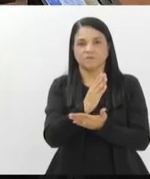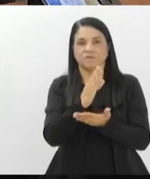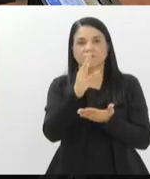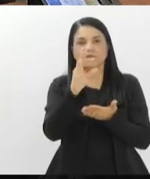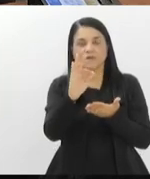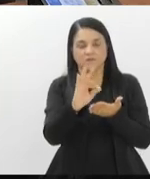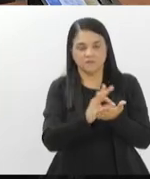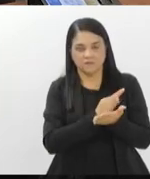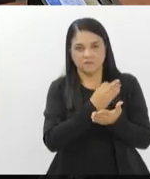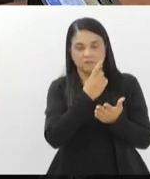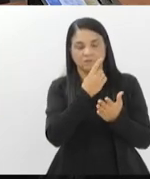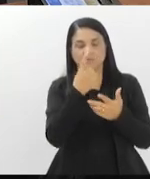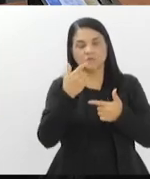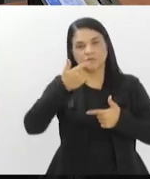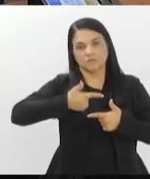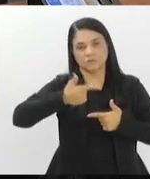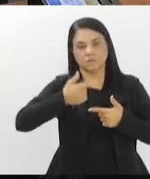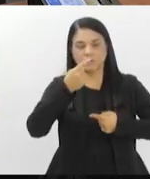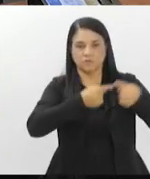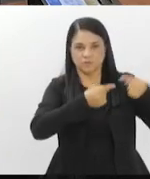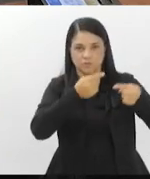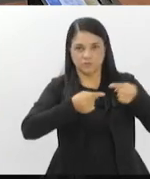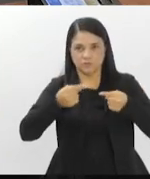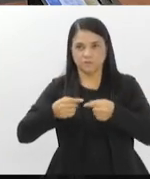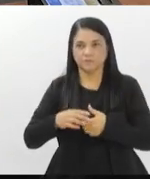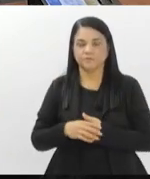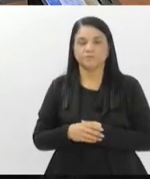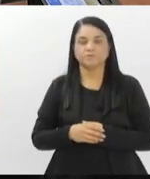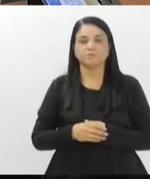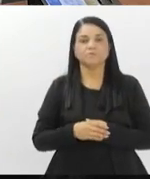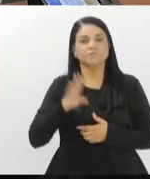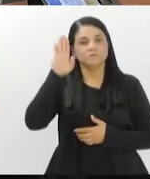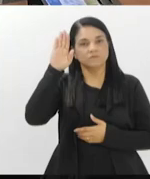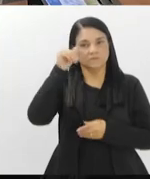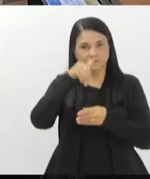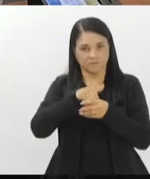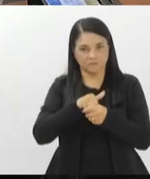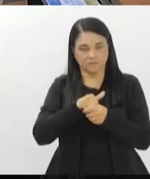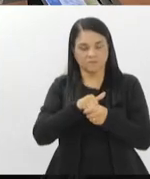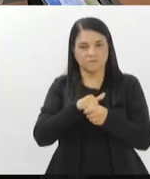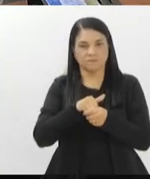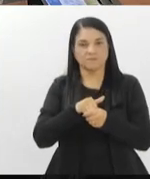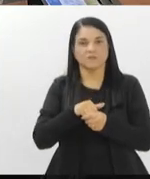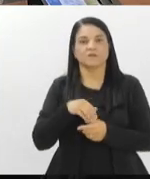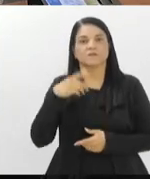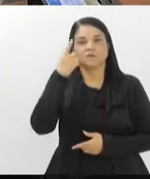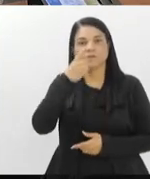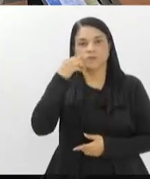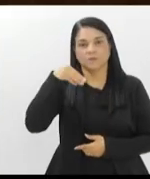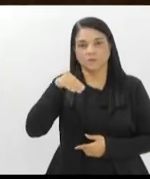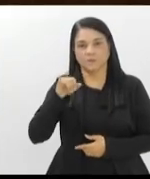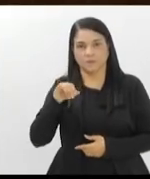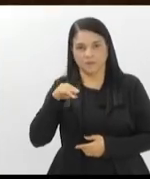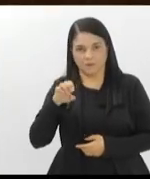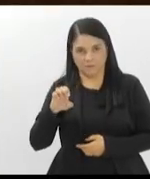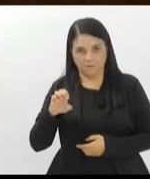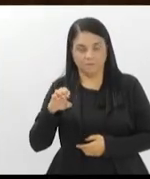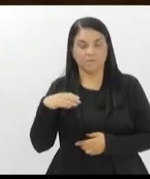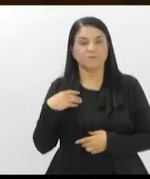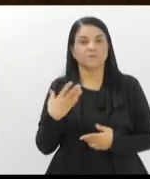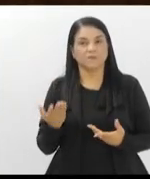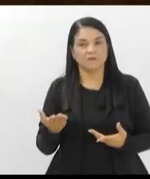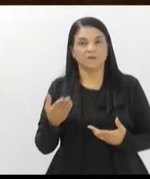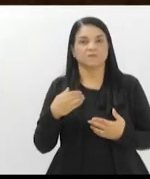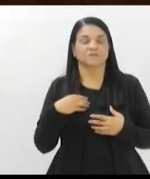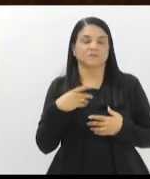a redação do vencido para a segunda discussão. Para a declaração de voto, deputado Carlos Mink. Deputada Tia Ju, presidenta